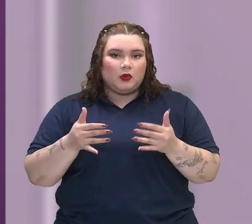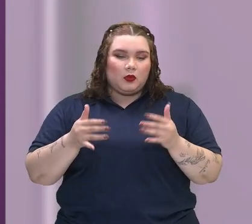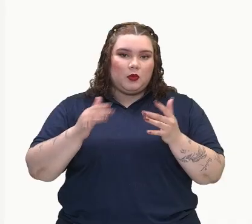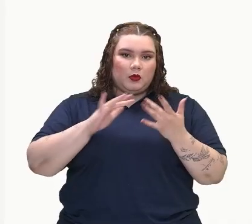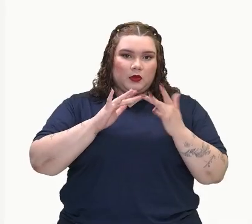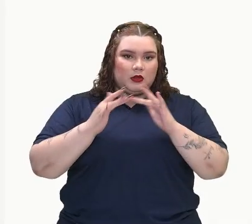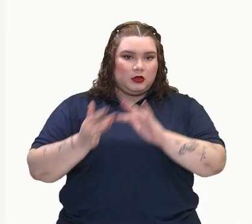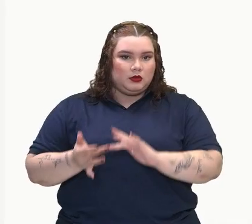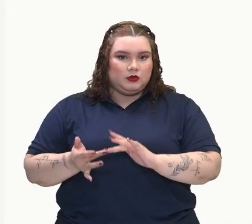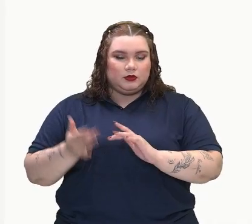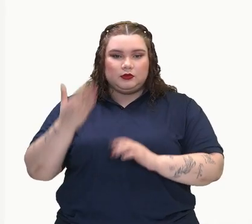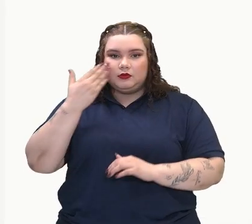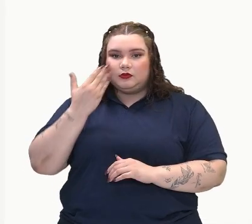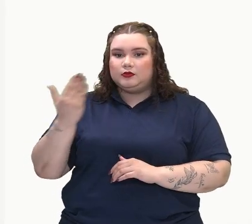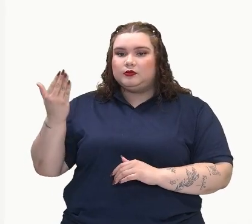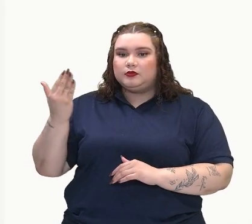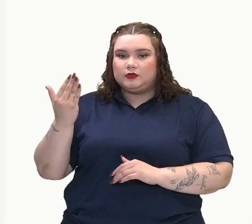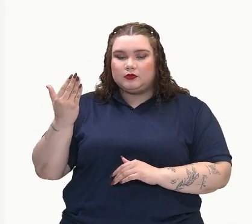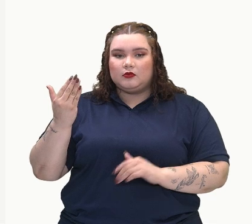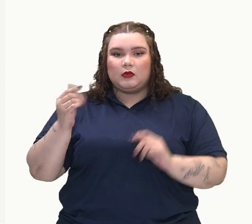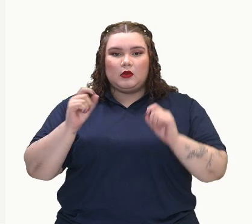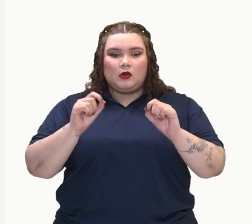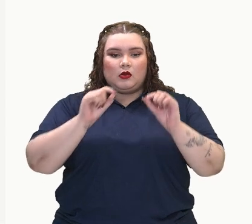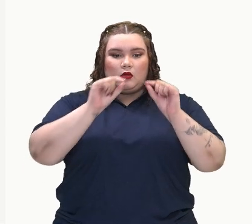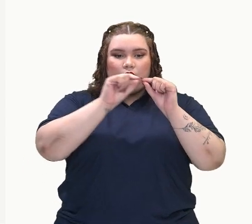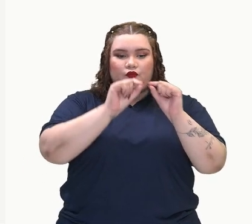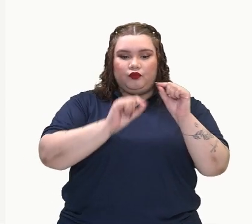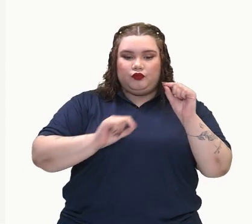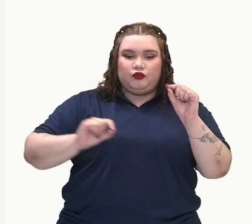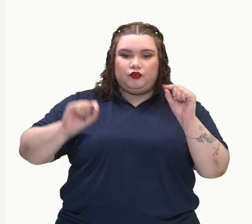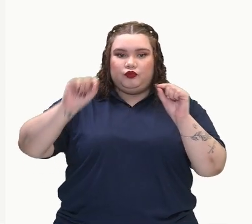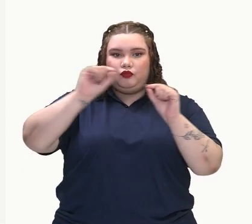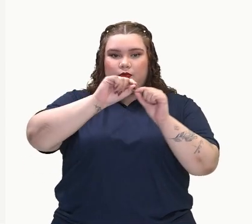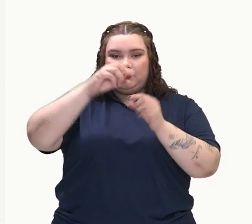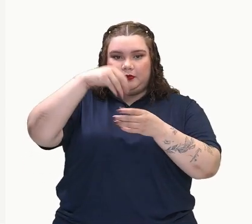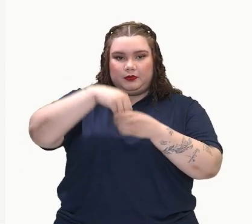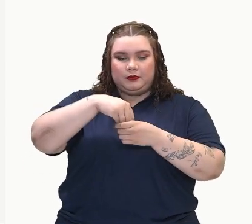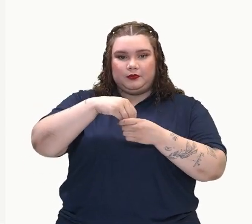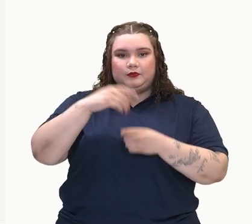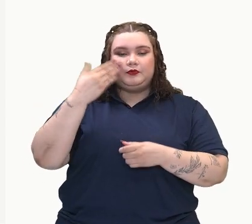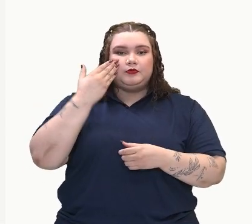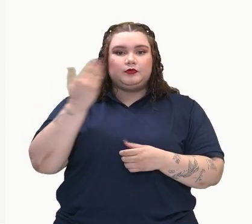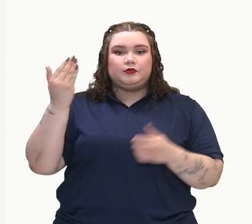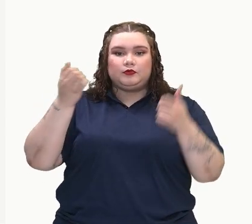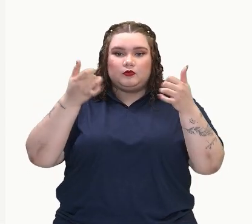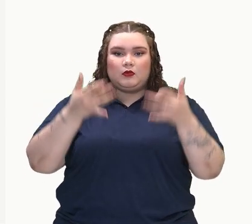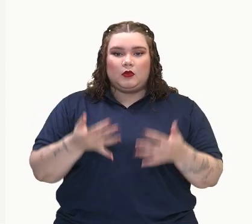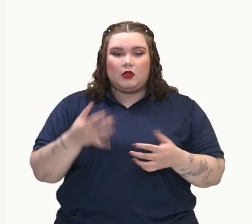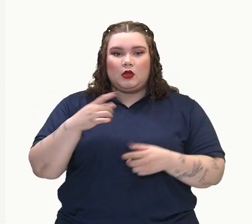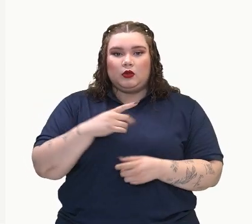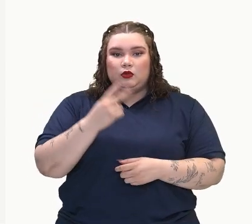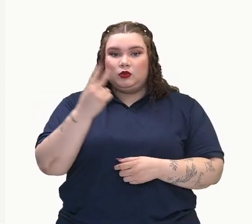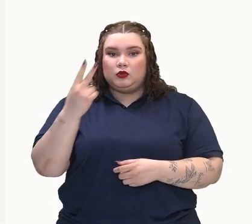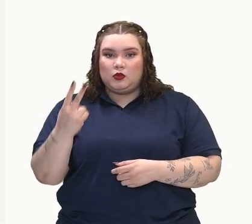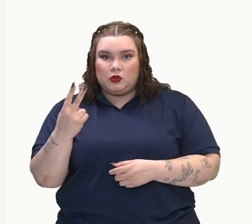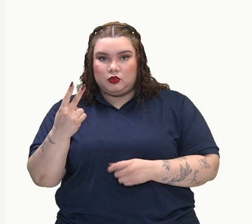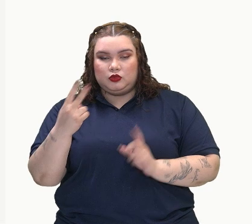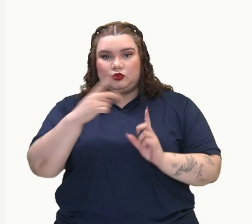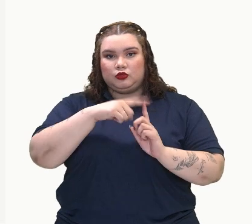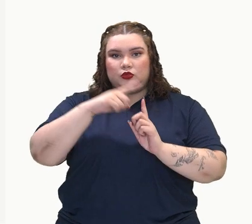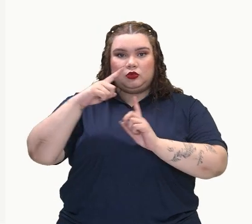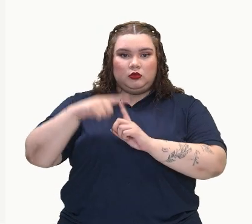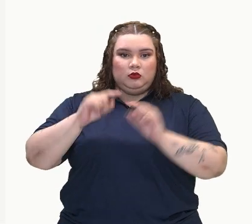aí. Circunferências internas. Definição. Duas circunferências são